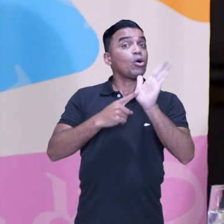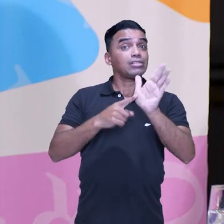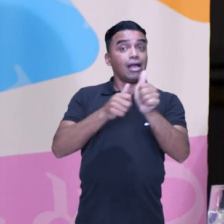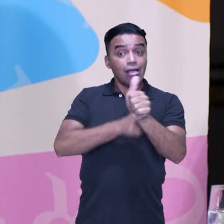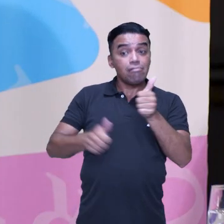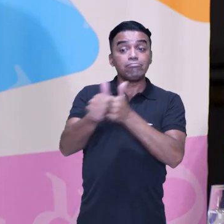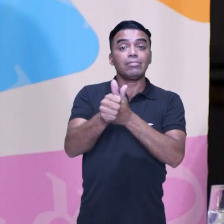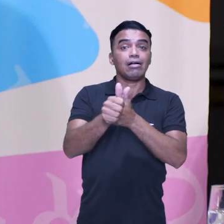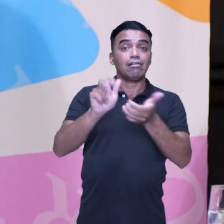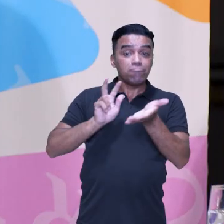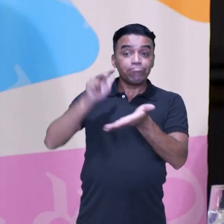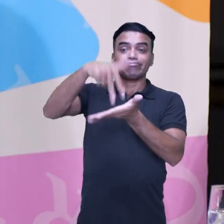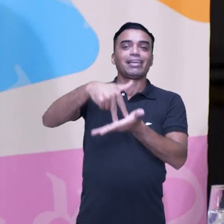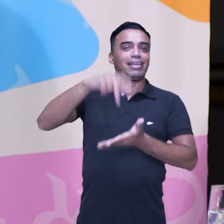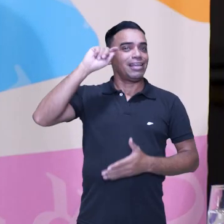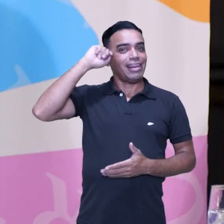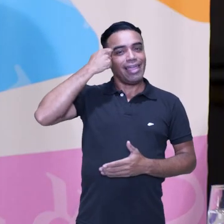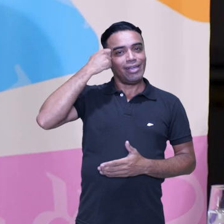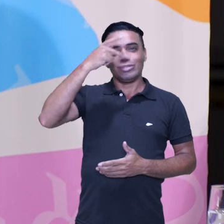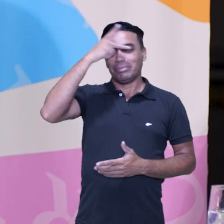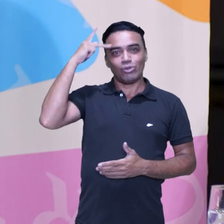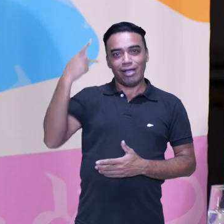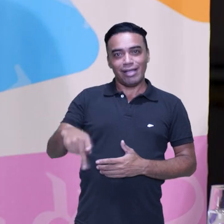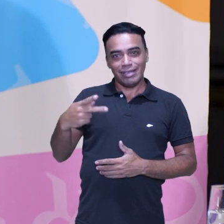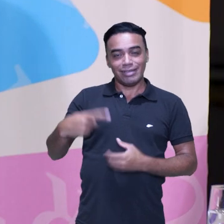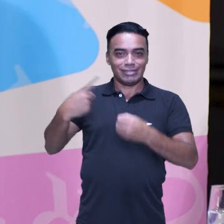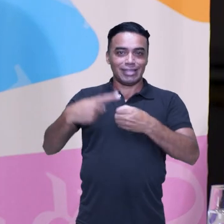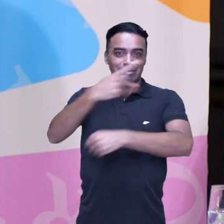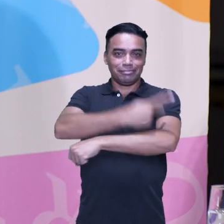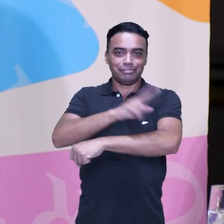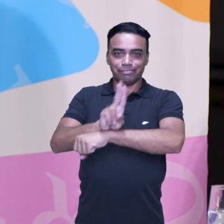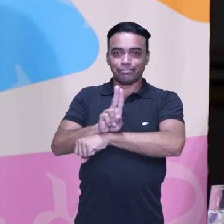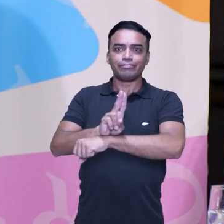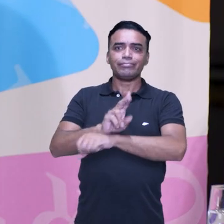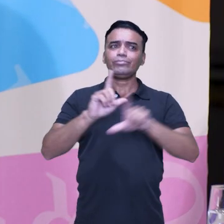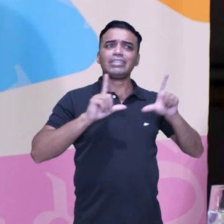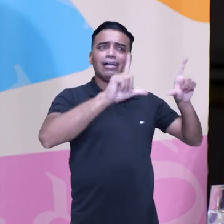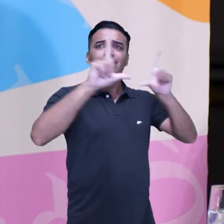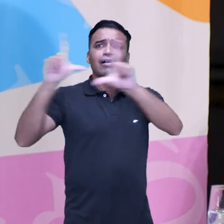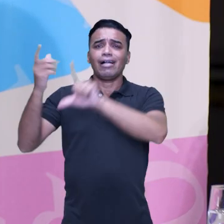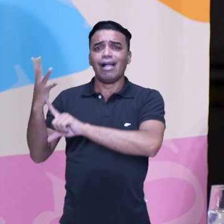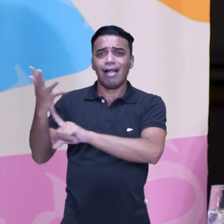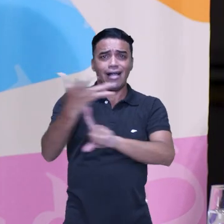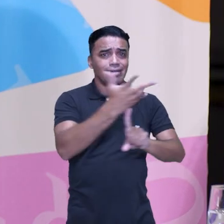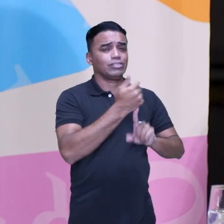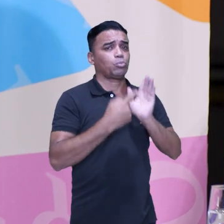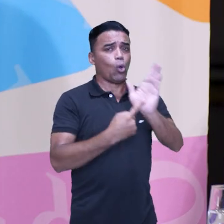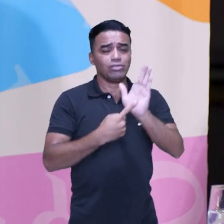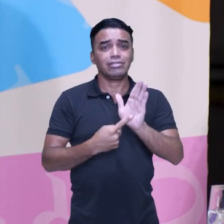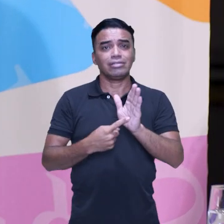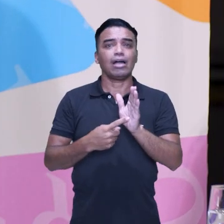cidade de Paracatu. Essa exposição ela foi viabilizada pela plataforma